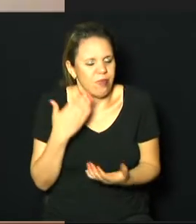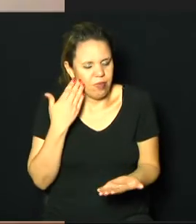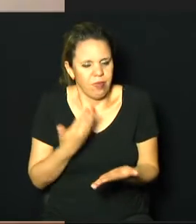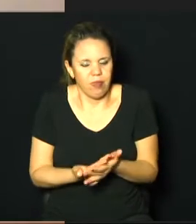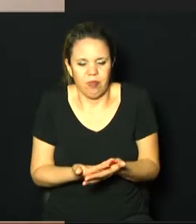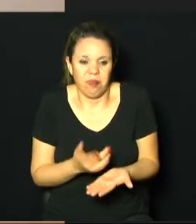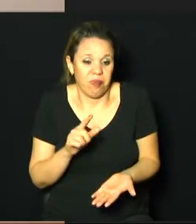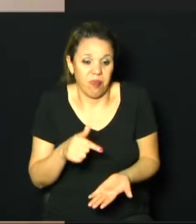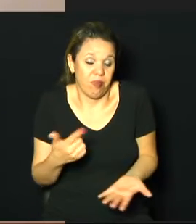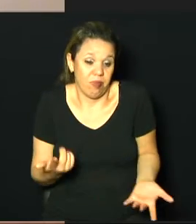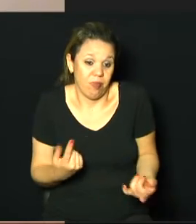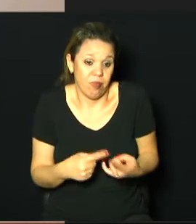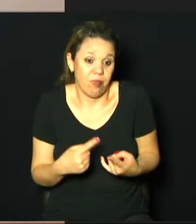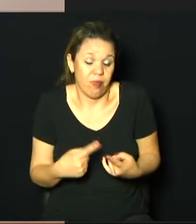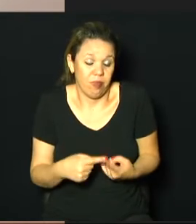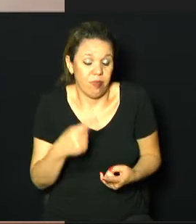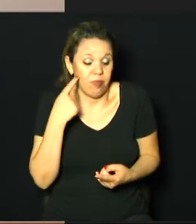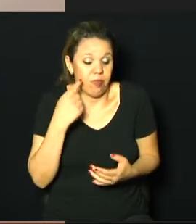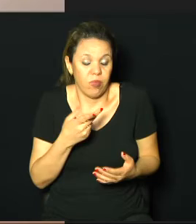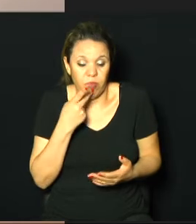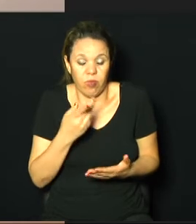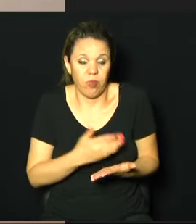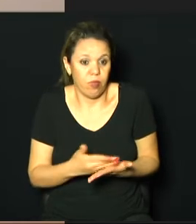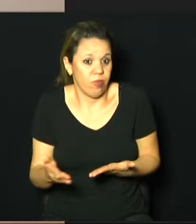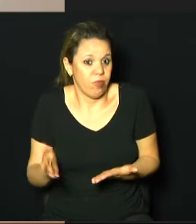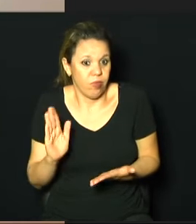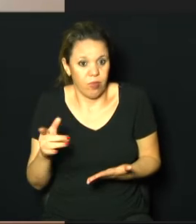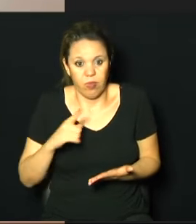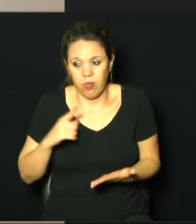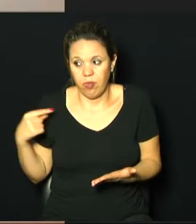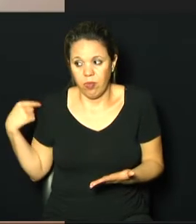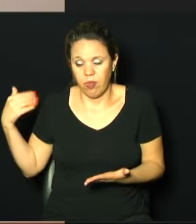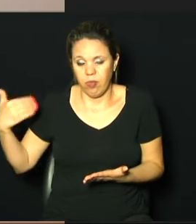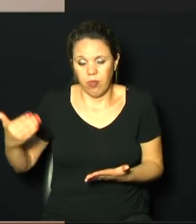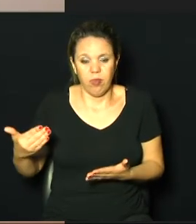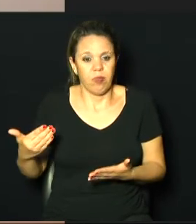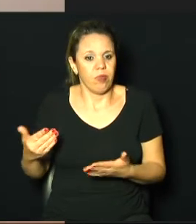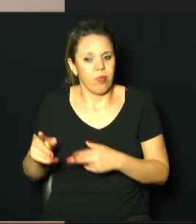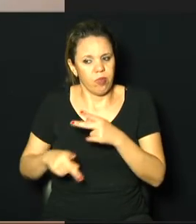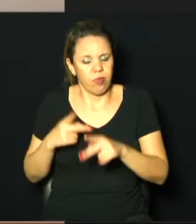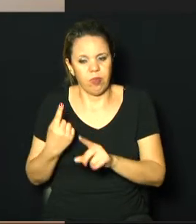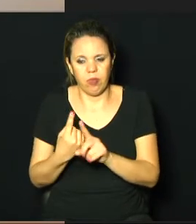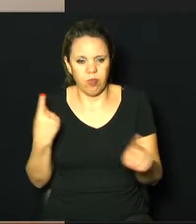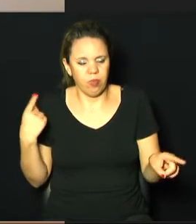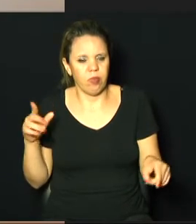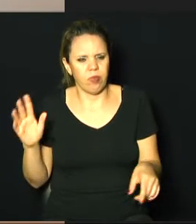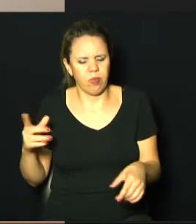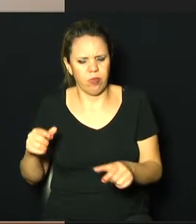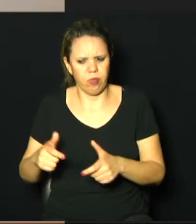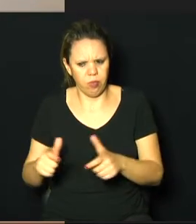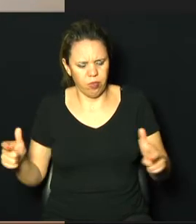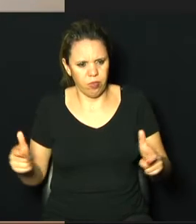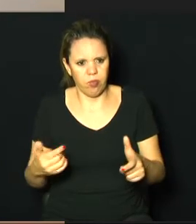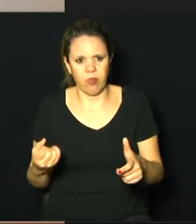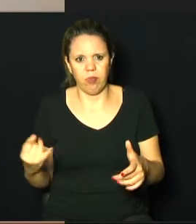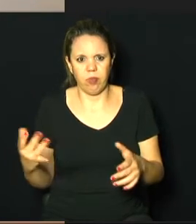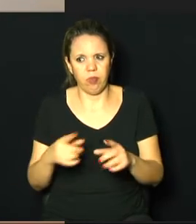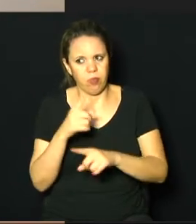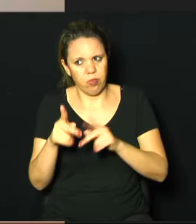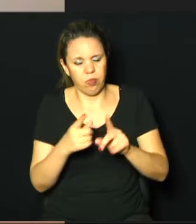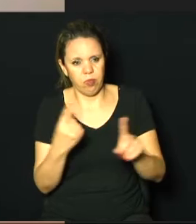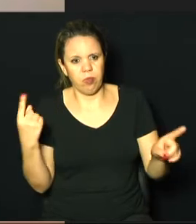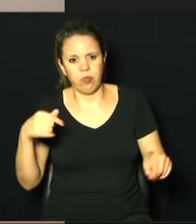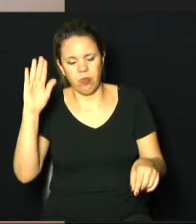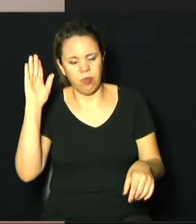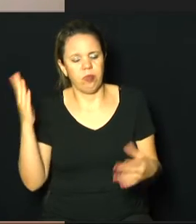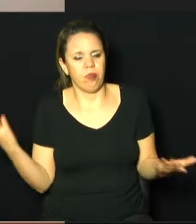estava bagunçado, como eu até mencionei no começo, né? Já existia uma ausência física, isso só foi potencializado com a situação.